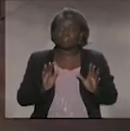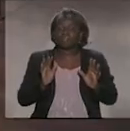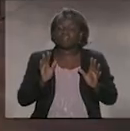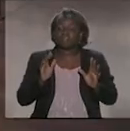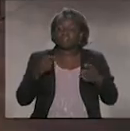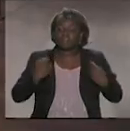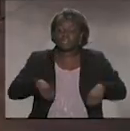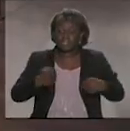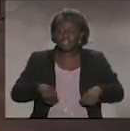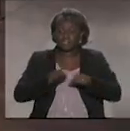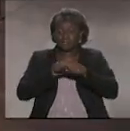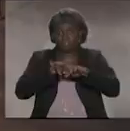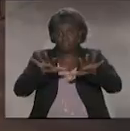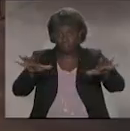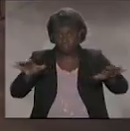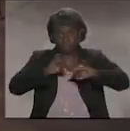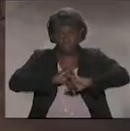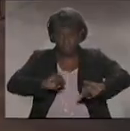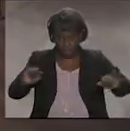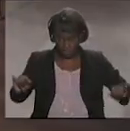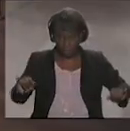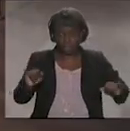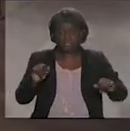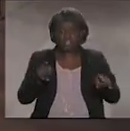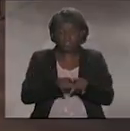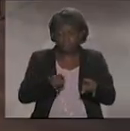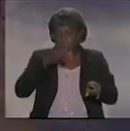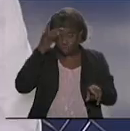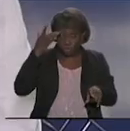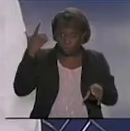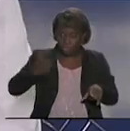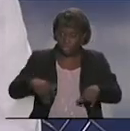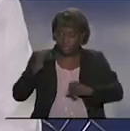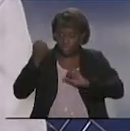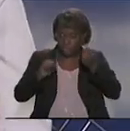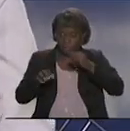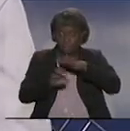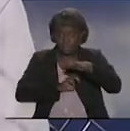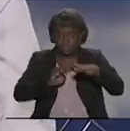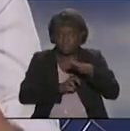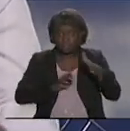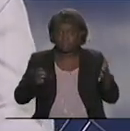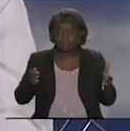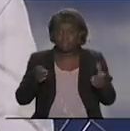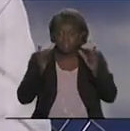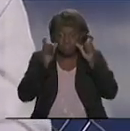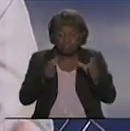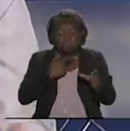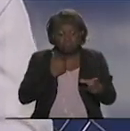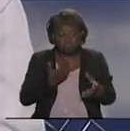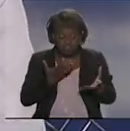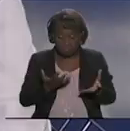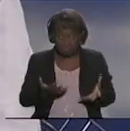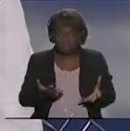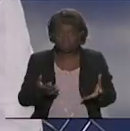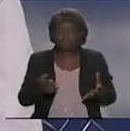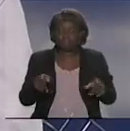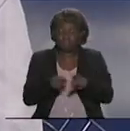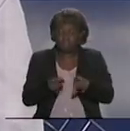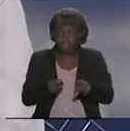em funcionamento, só tem que difundir mais e mais produtores ou empresários